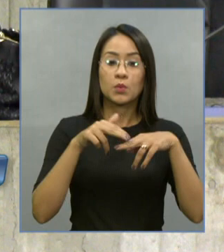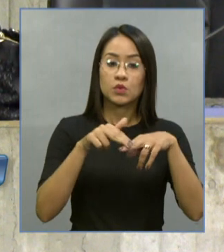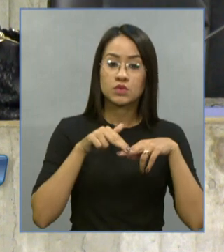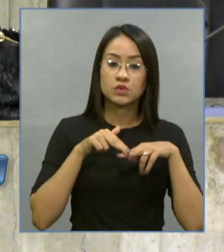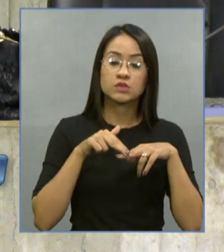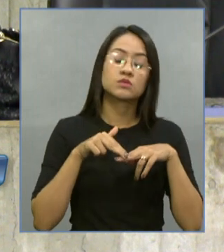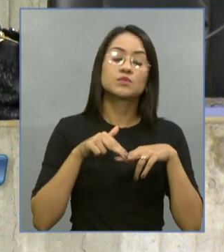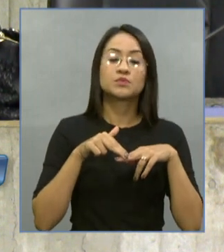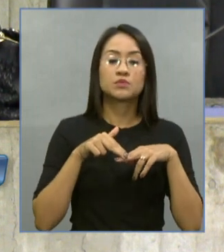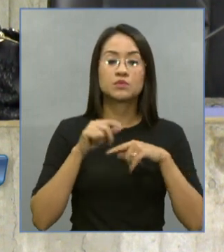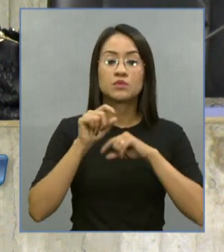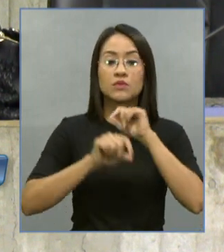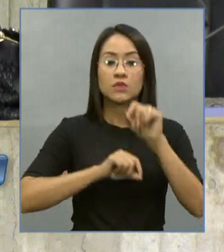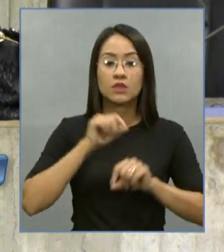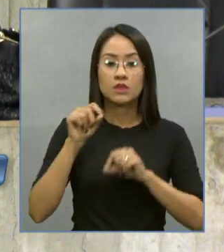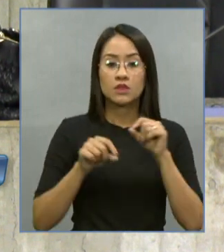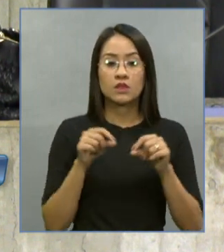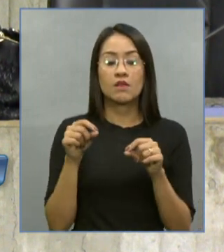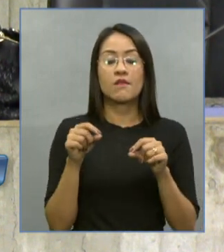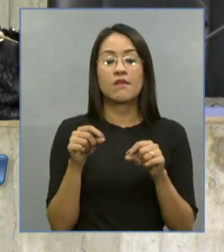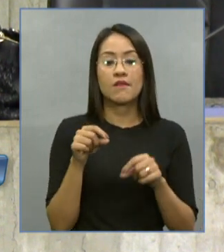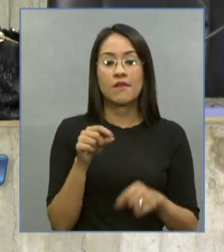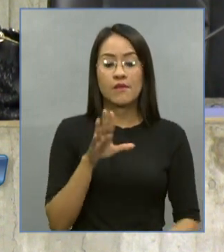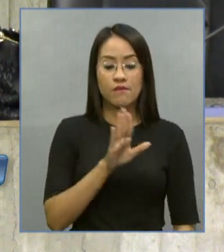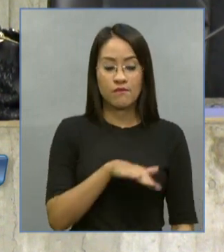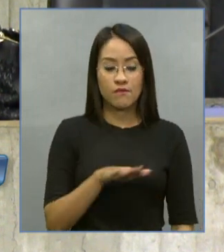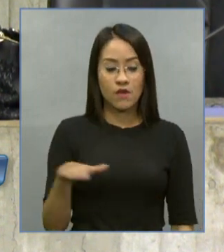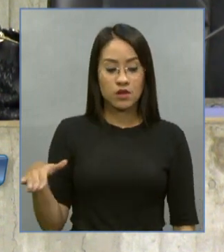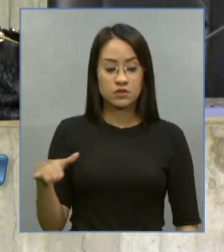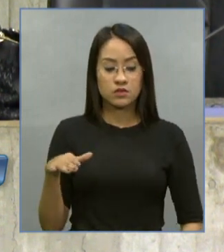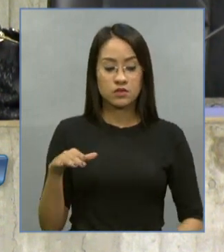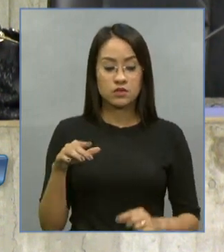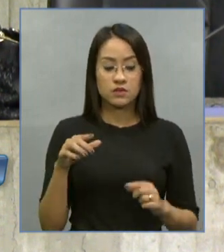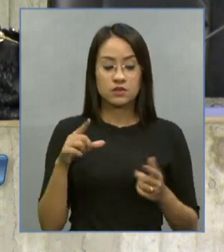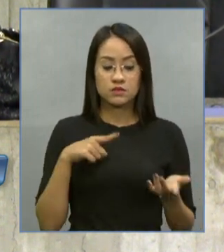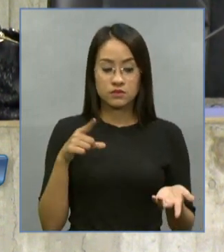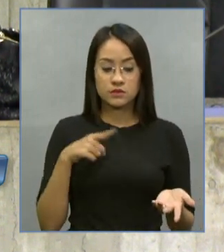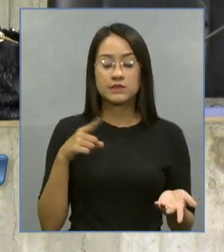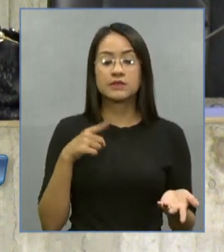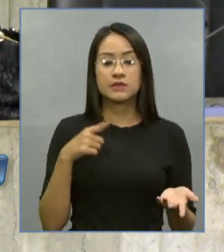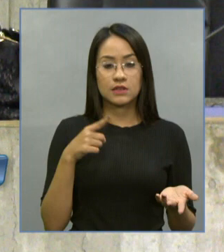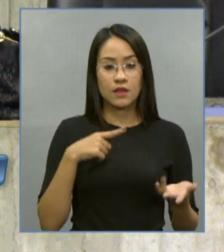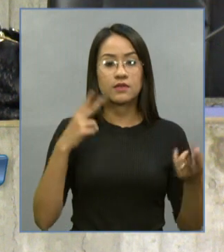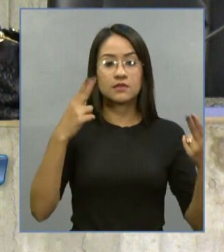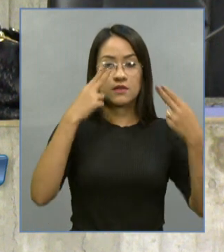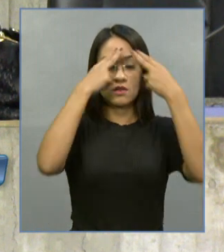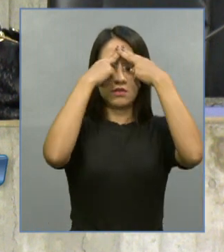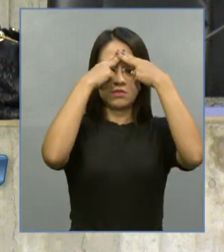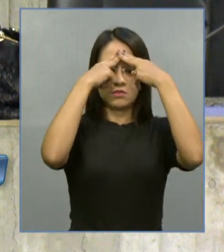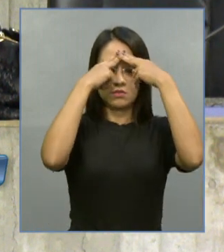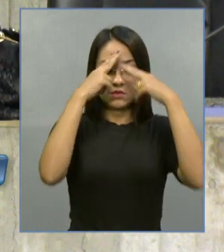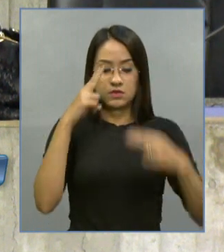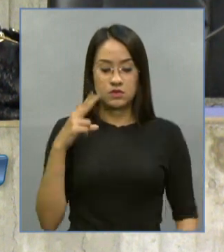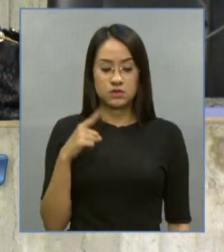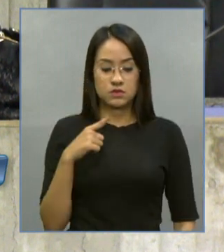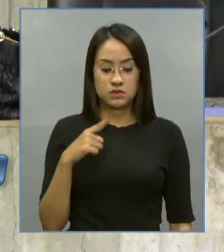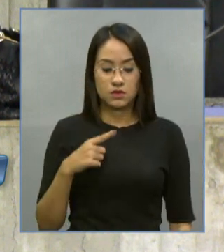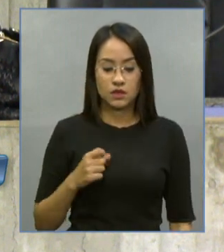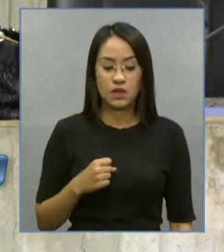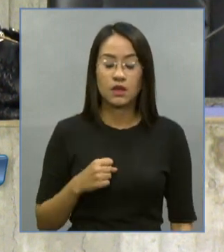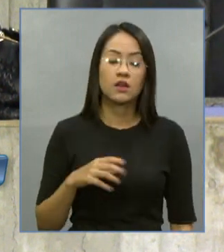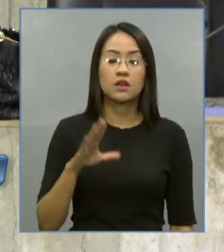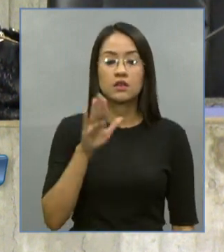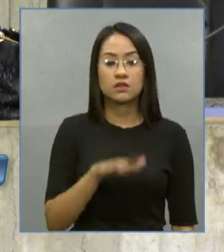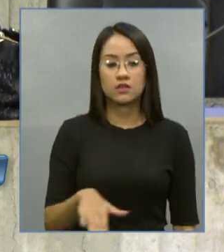realmente a primeira infância leva sequelas, inclusive sobre o desenvolvimento, a estatura física que a